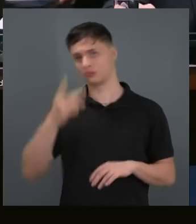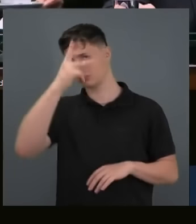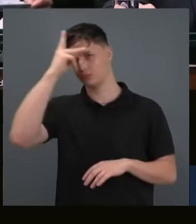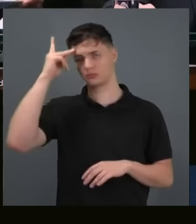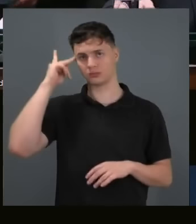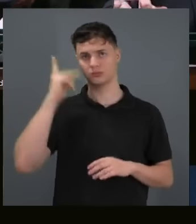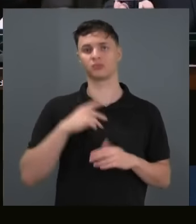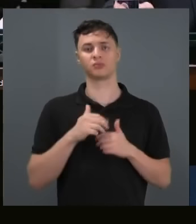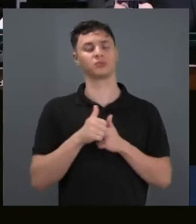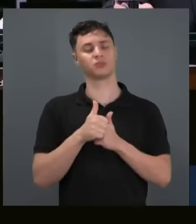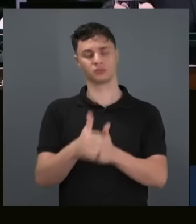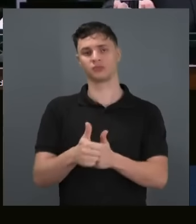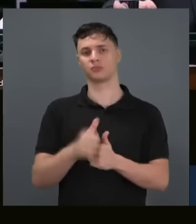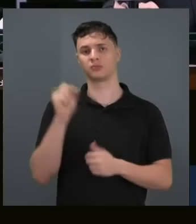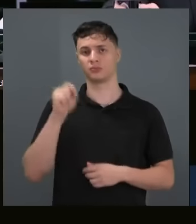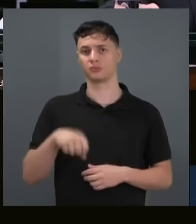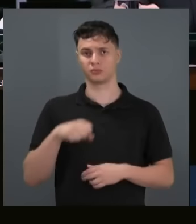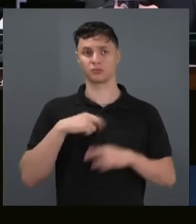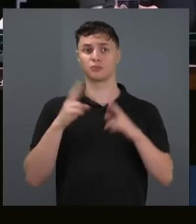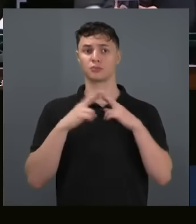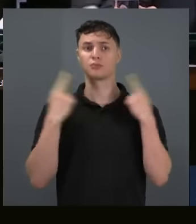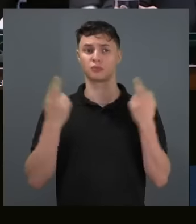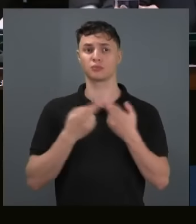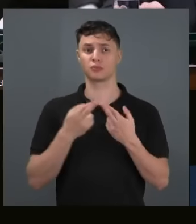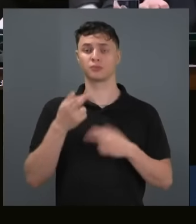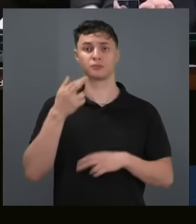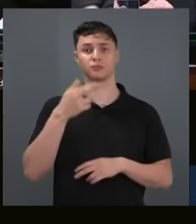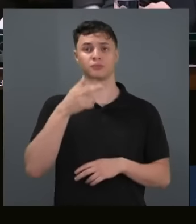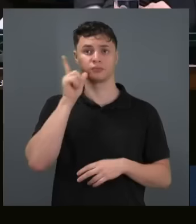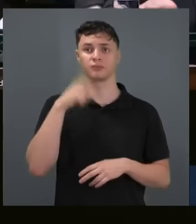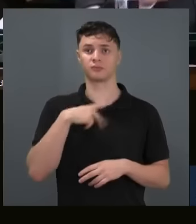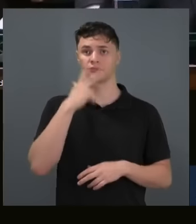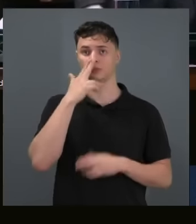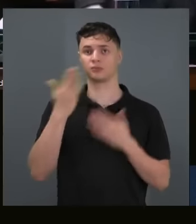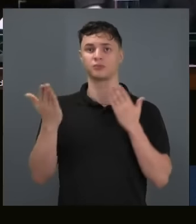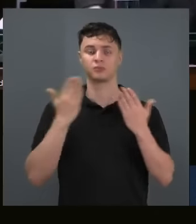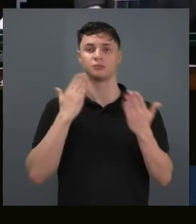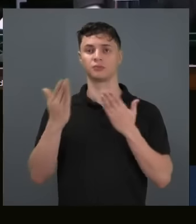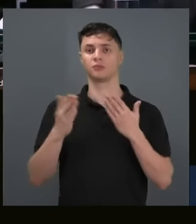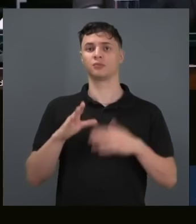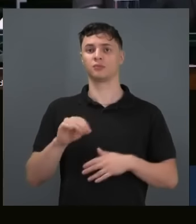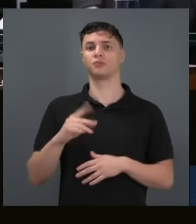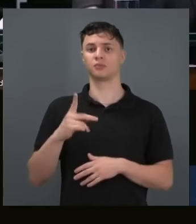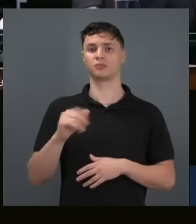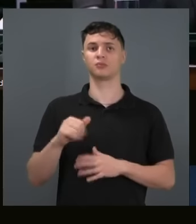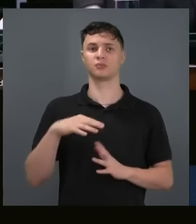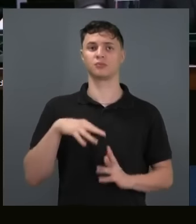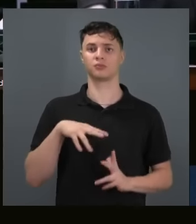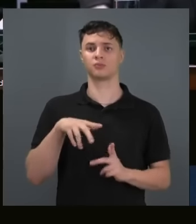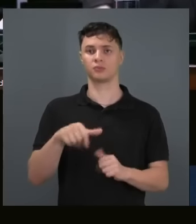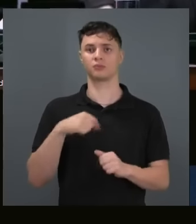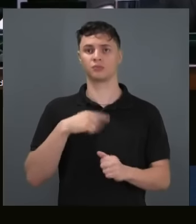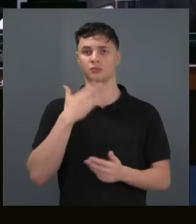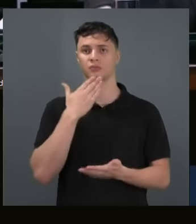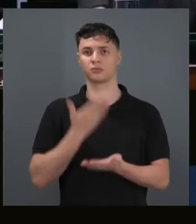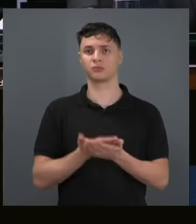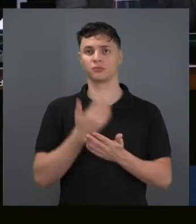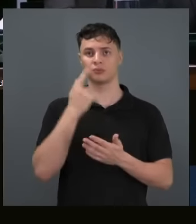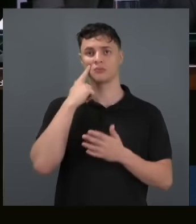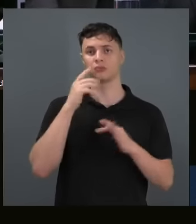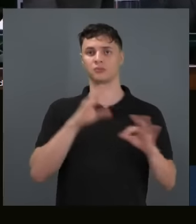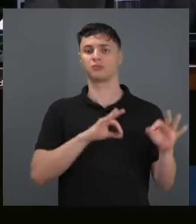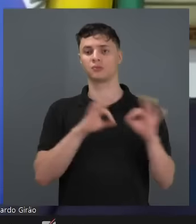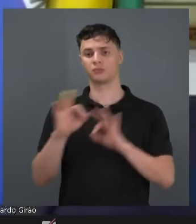estavam acompanhando a sessão ontem como uma final de Copa do Mundo. É impressionante no aeroporto, passando ali